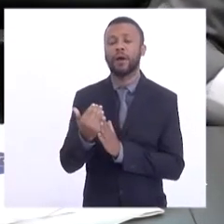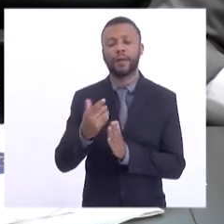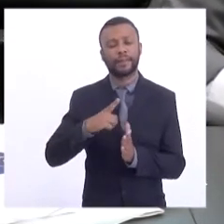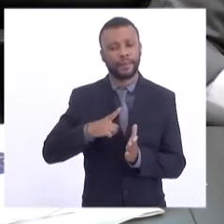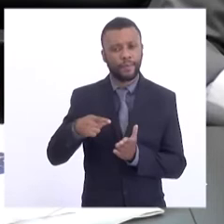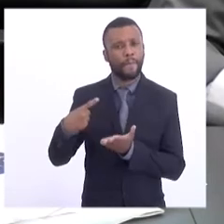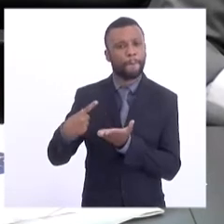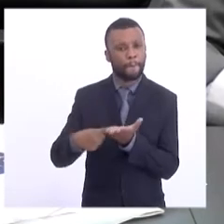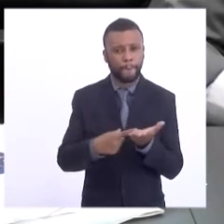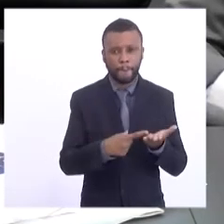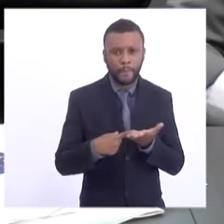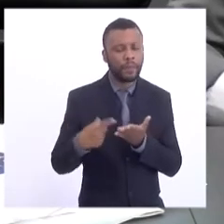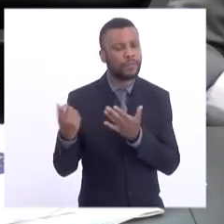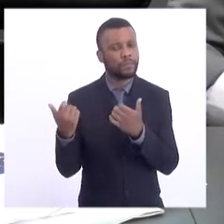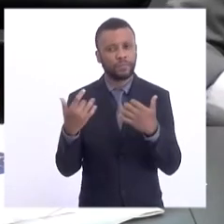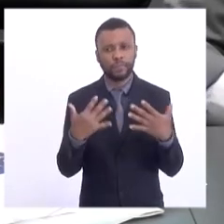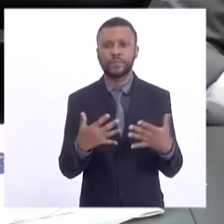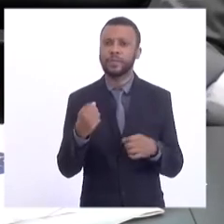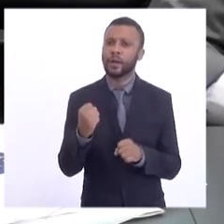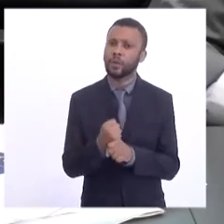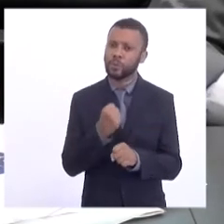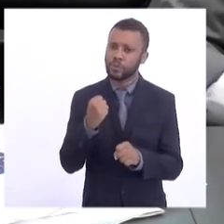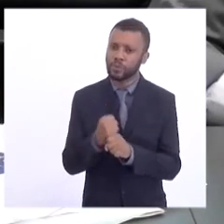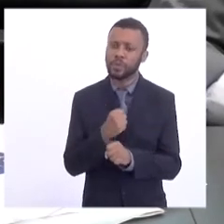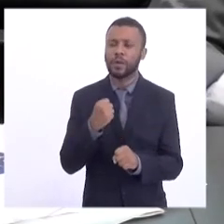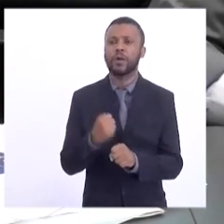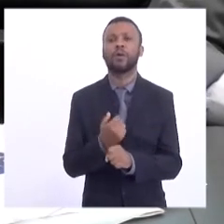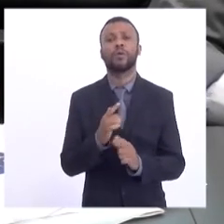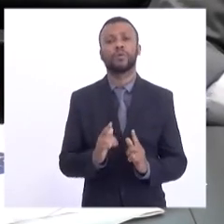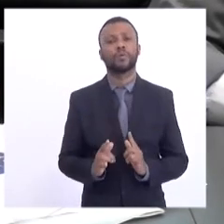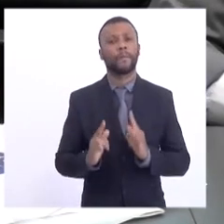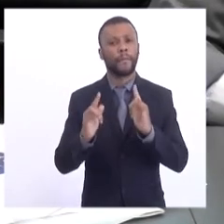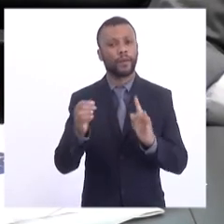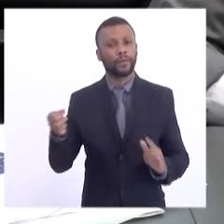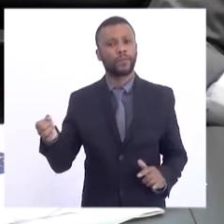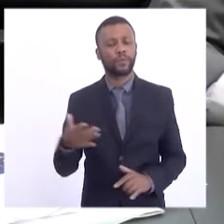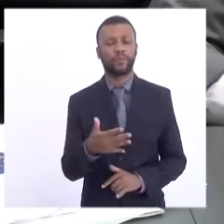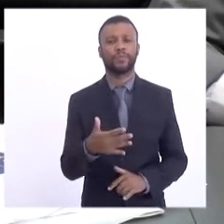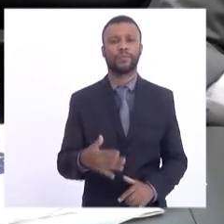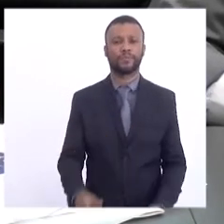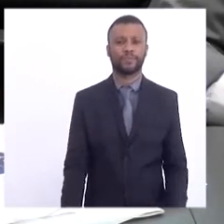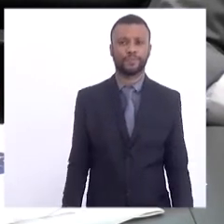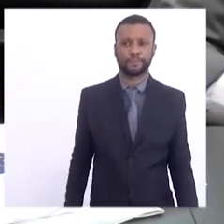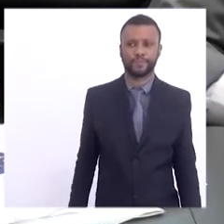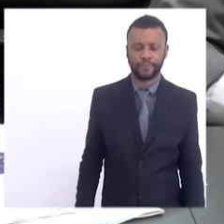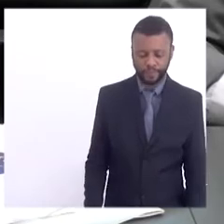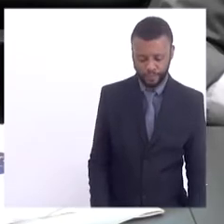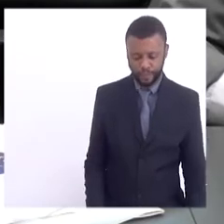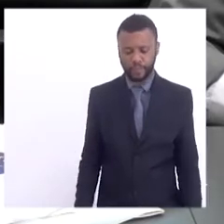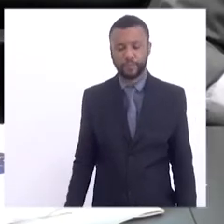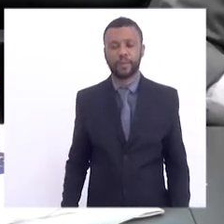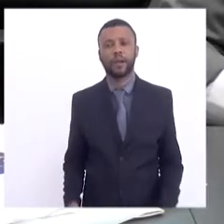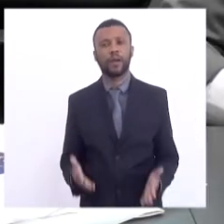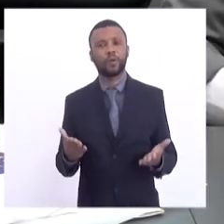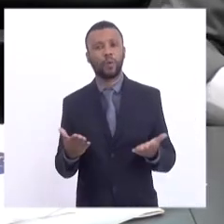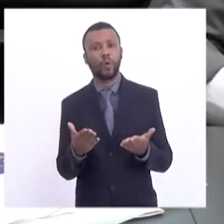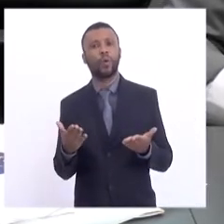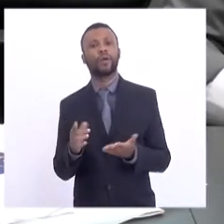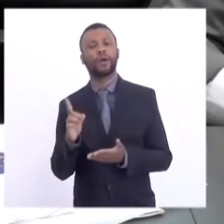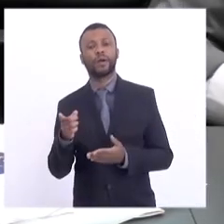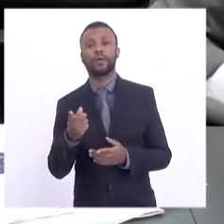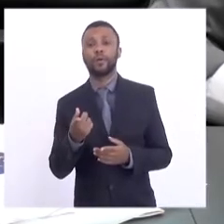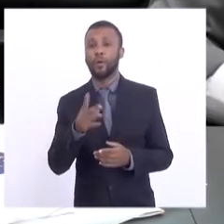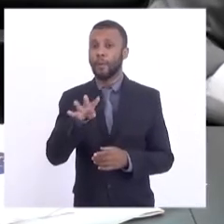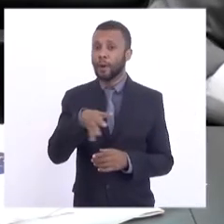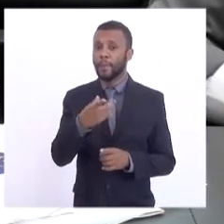tratados aqui também quando da construção da lei do super RJ e hoje lá no super RJ